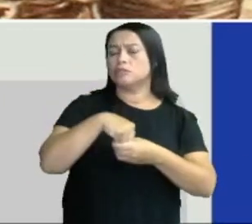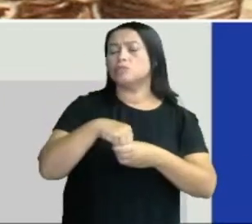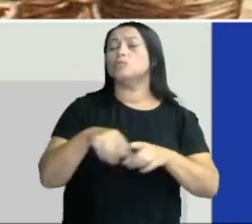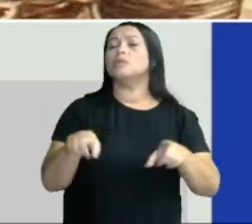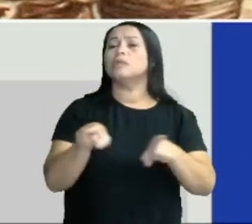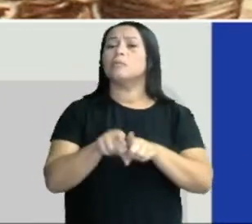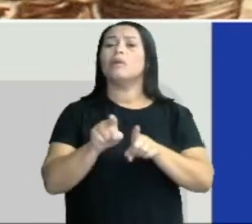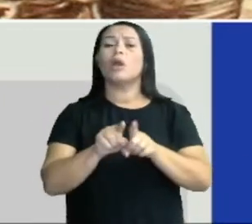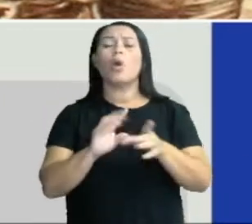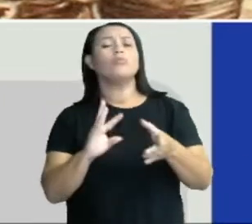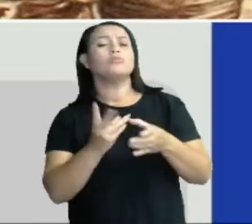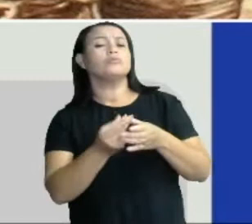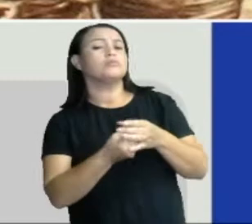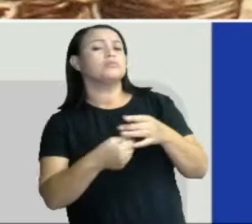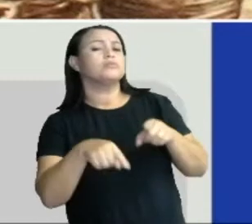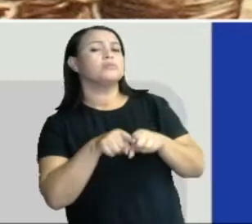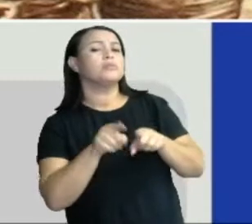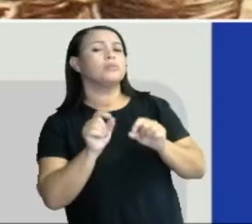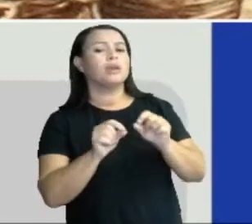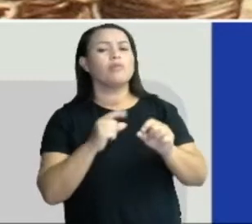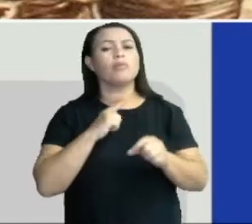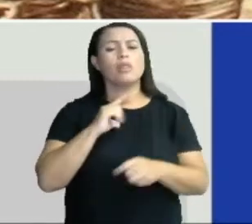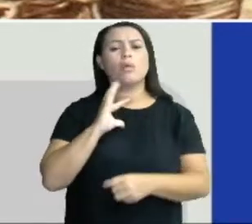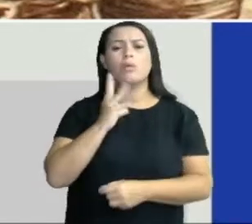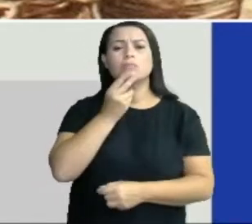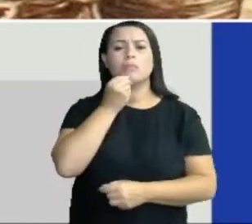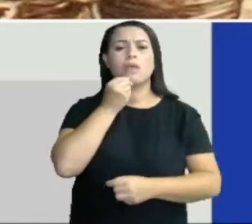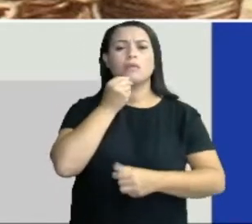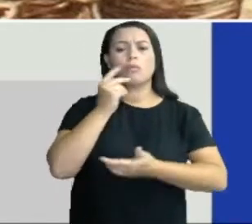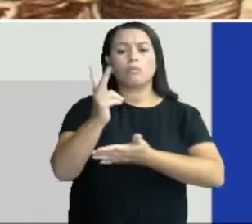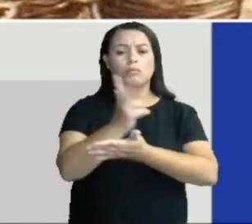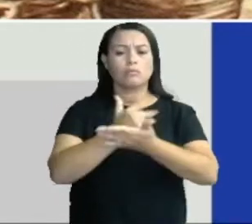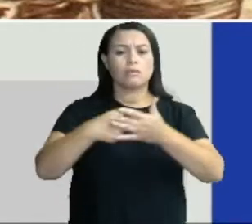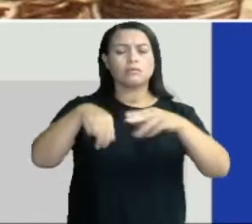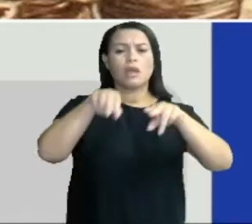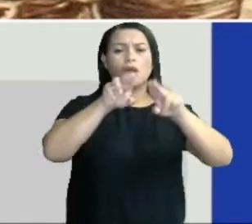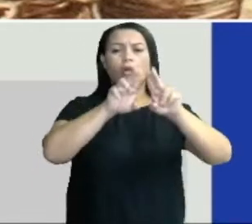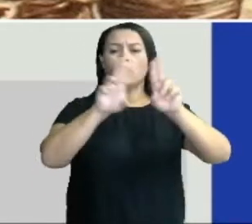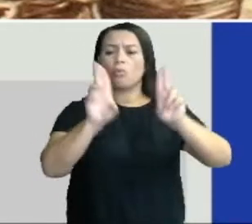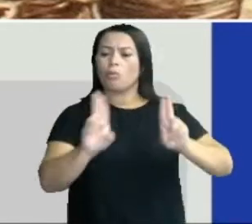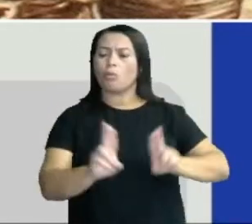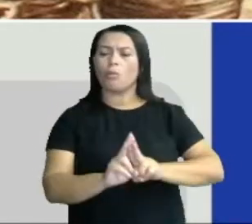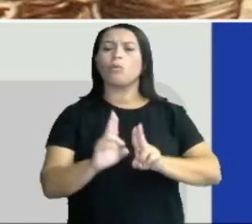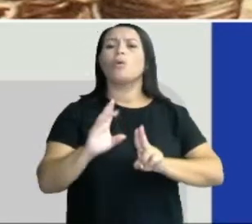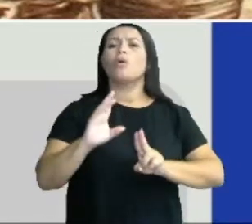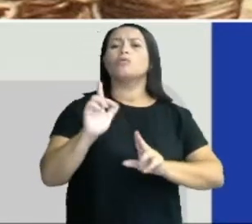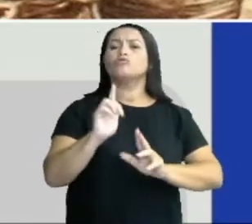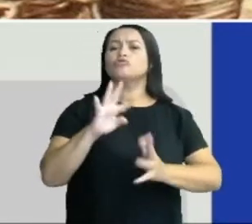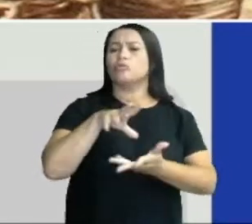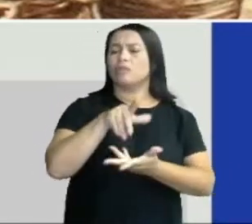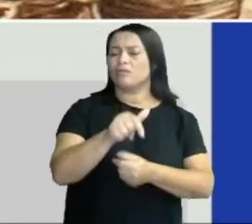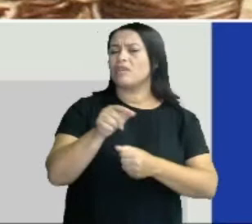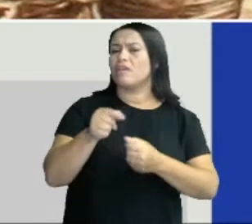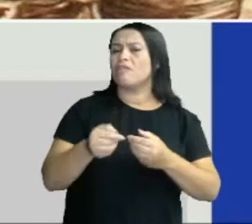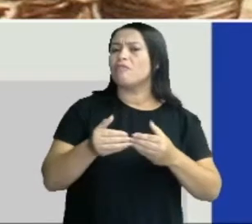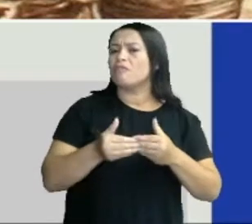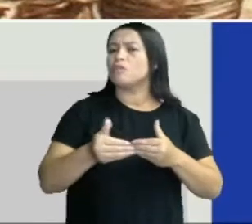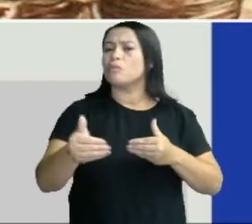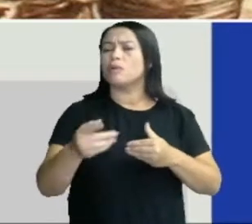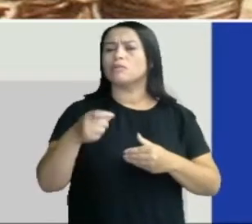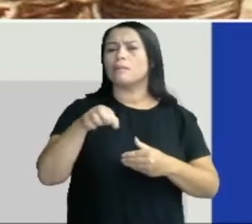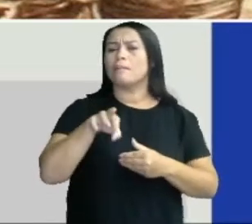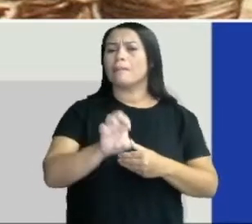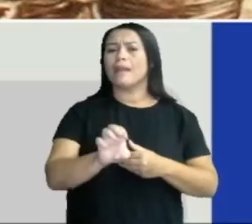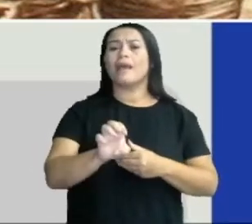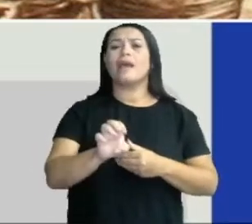Logo assim, então a gente vai ter o conhecimento cartográfico, ele vem exatamente aí desse período, né, da pré-história, né,